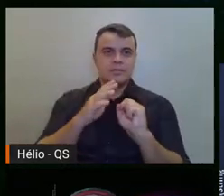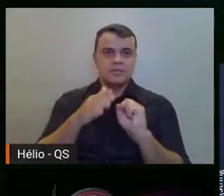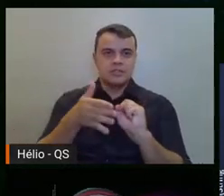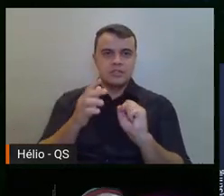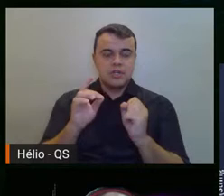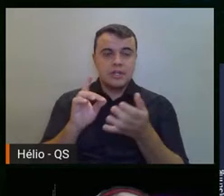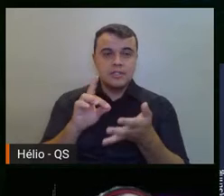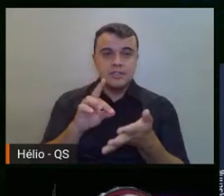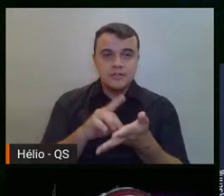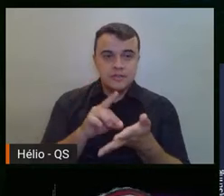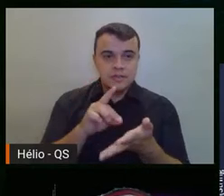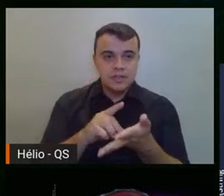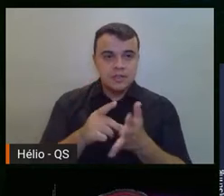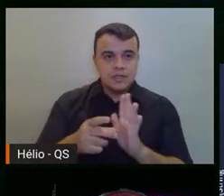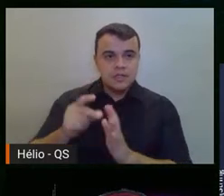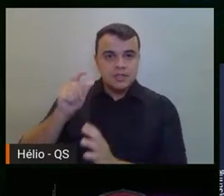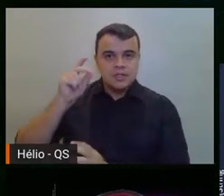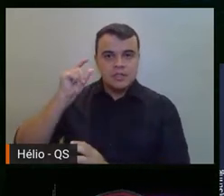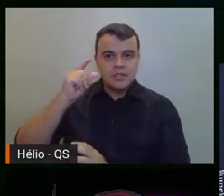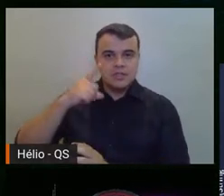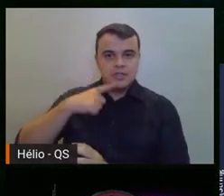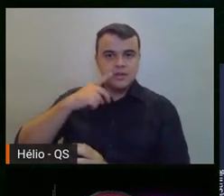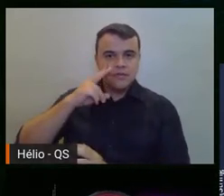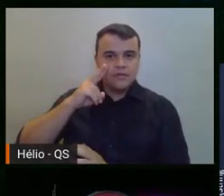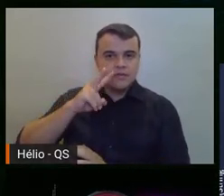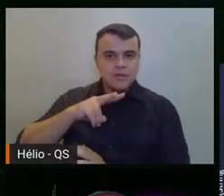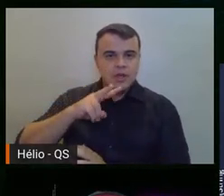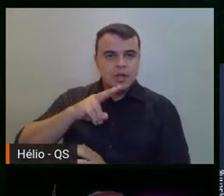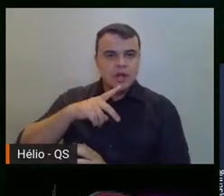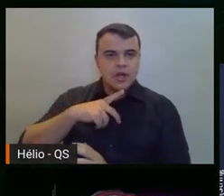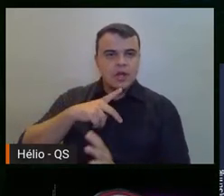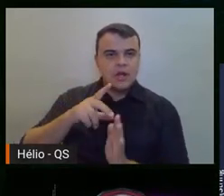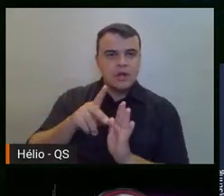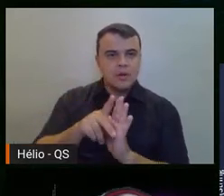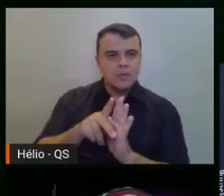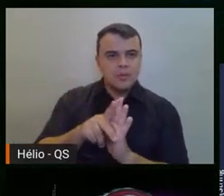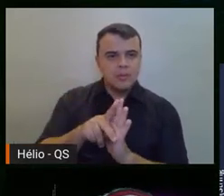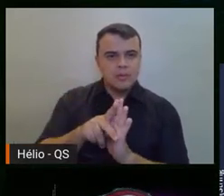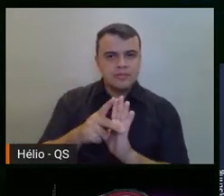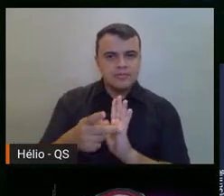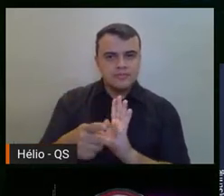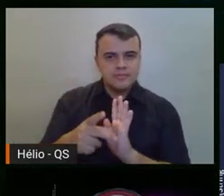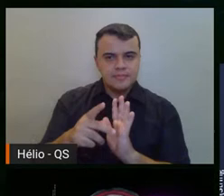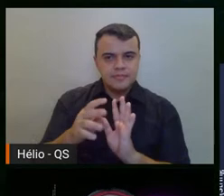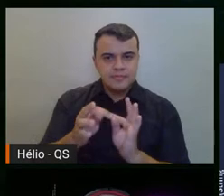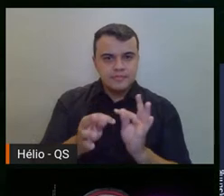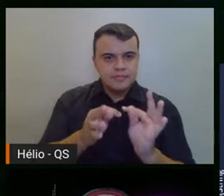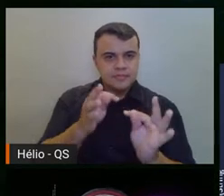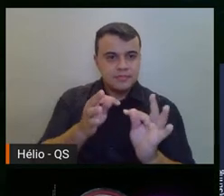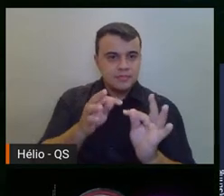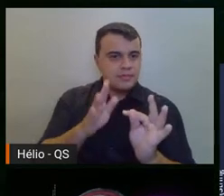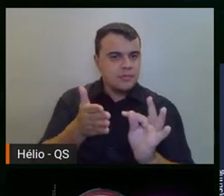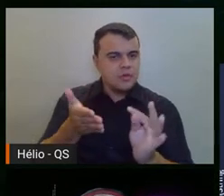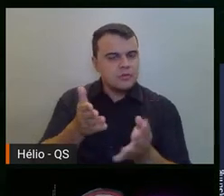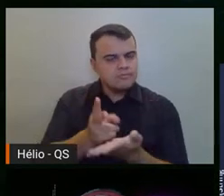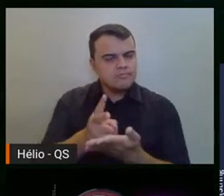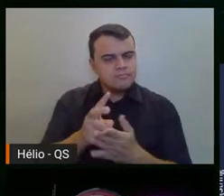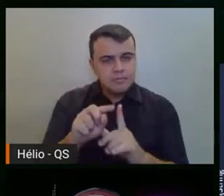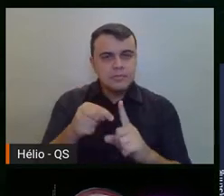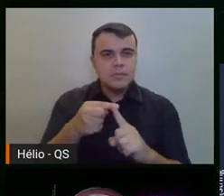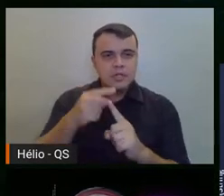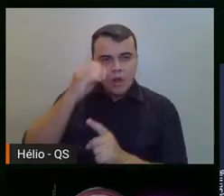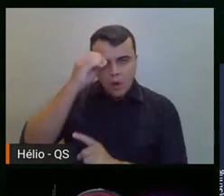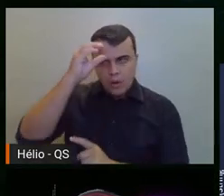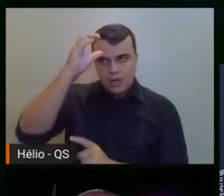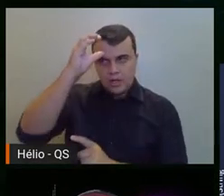né antigamente era uma coisa que a gente via muito ali no mundo ali da das Big tags né mas cada vez mais você tem um conhecimento